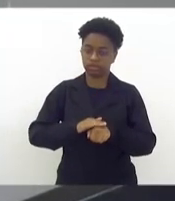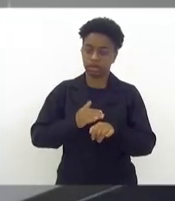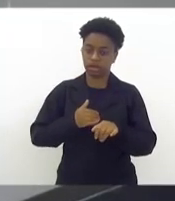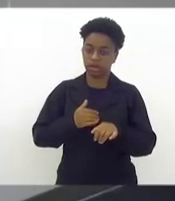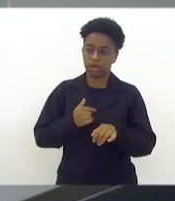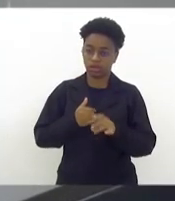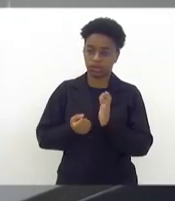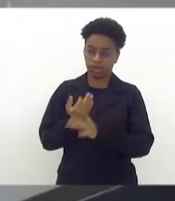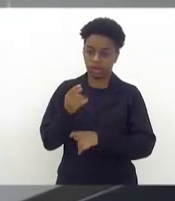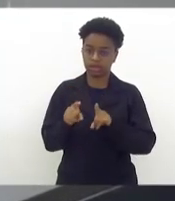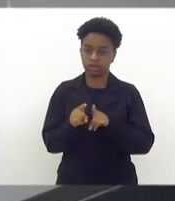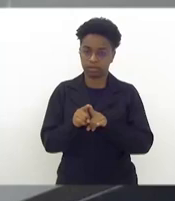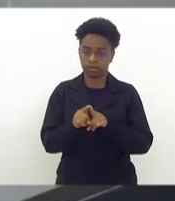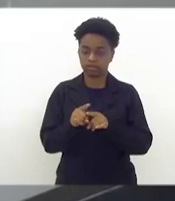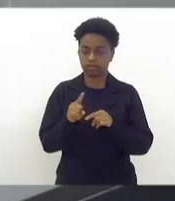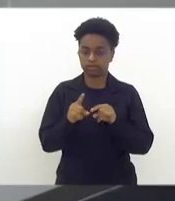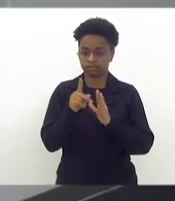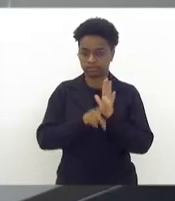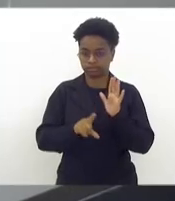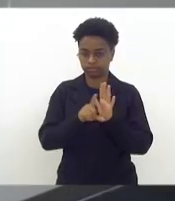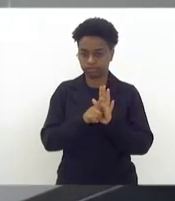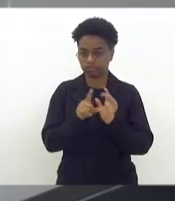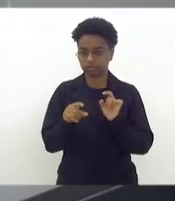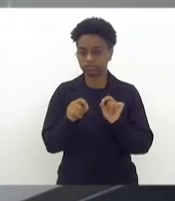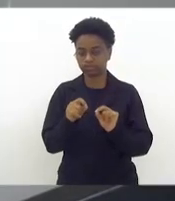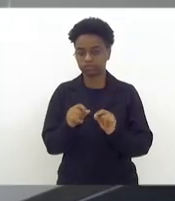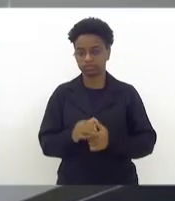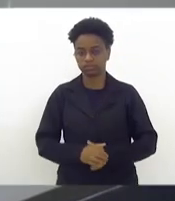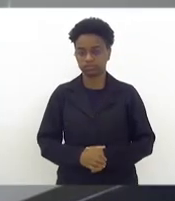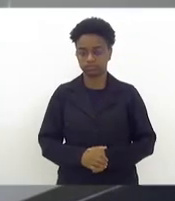deputado Luiz Paulo, deputado Fred, que é a questão